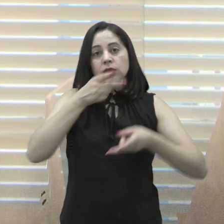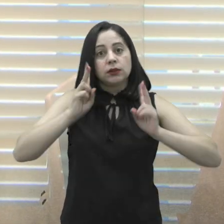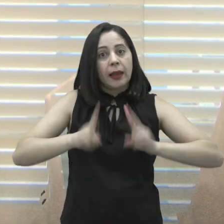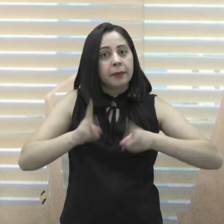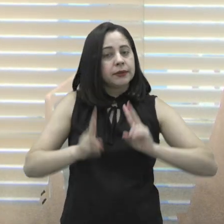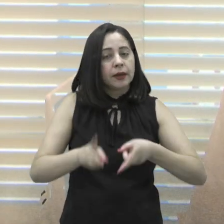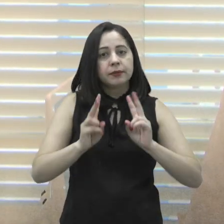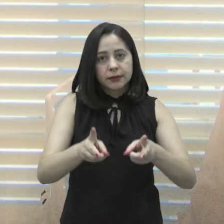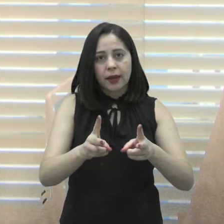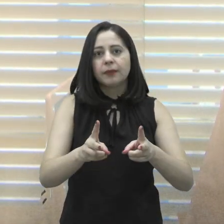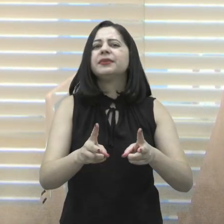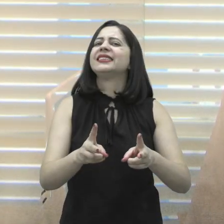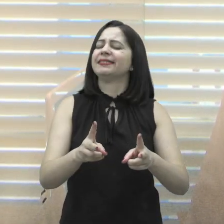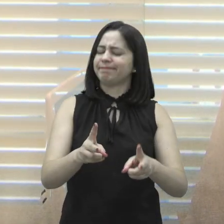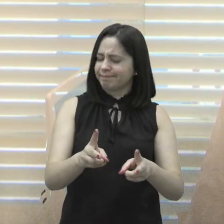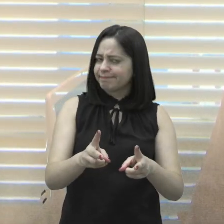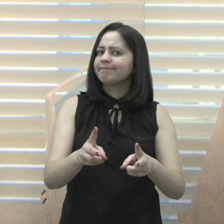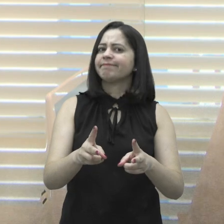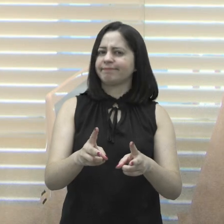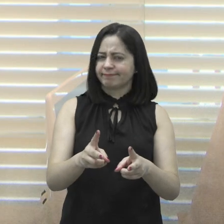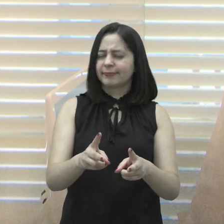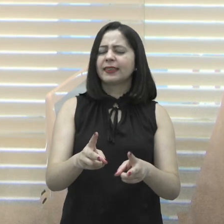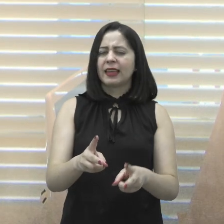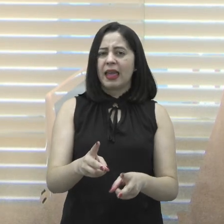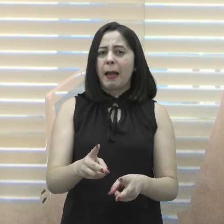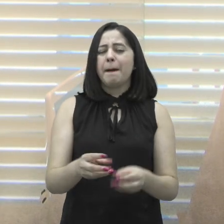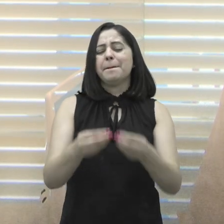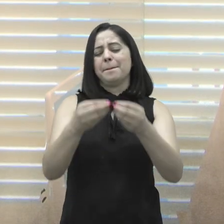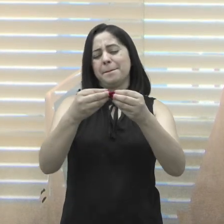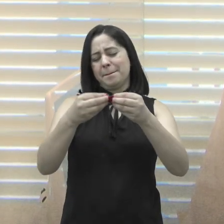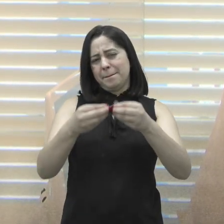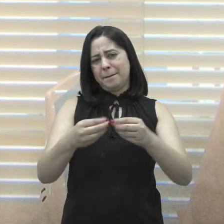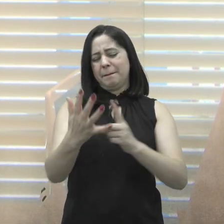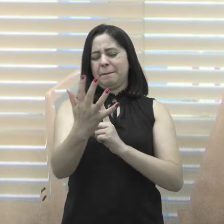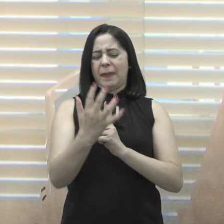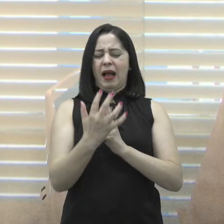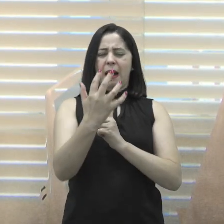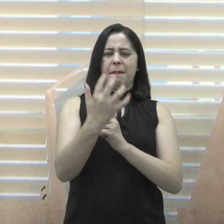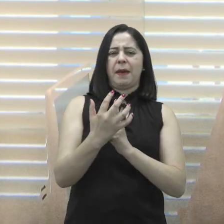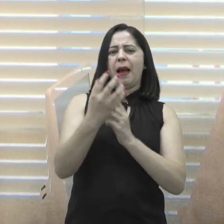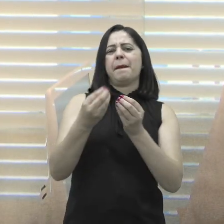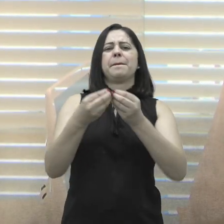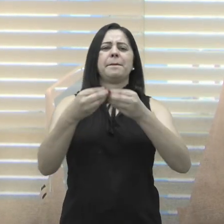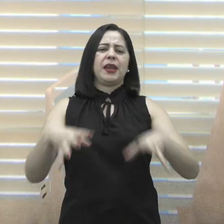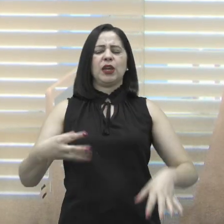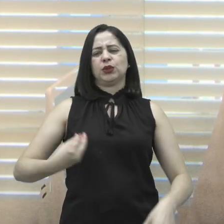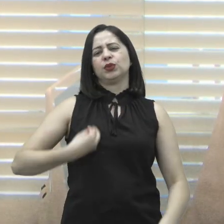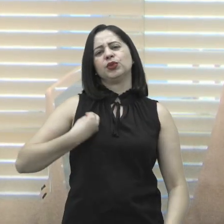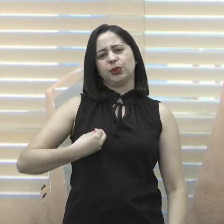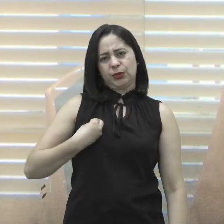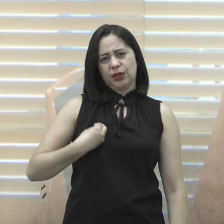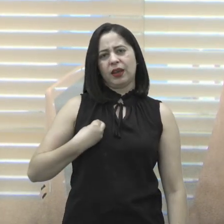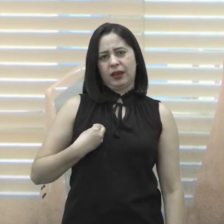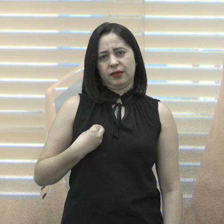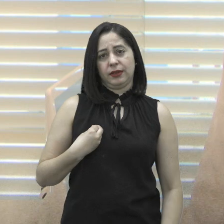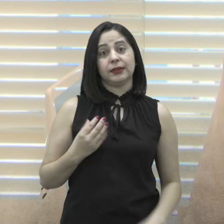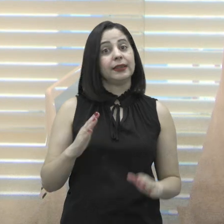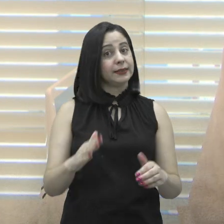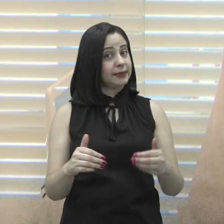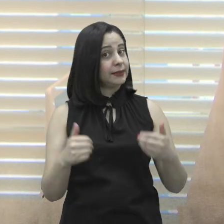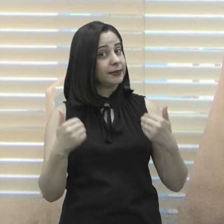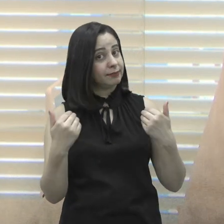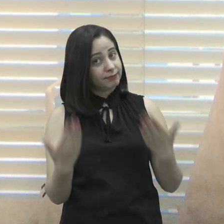terminar, sabe como a nossa saúde respiratória impacta diretamente na nossa qualidade de vida. E diante